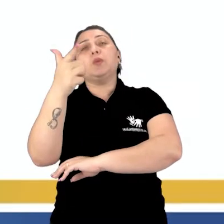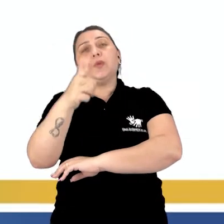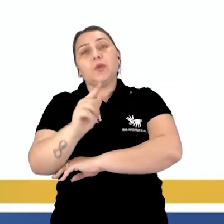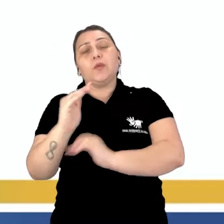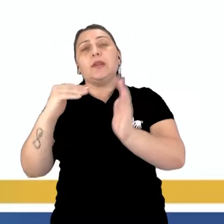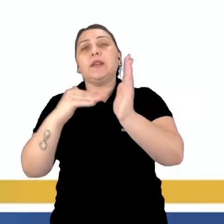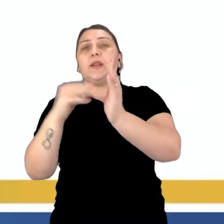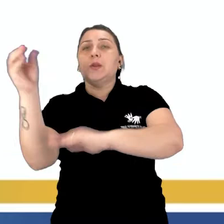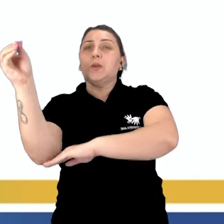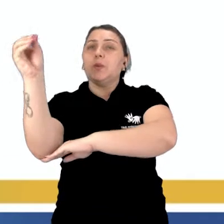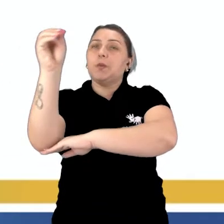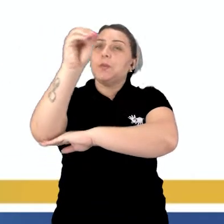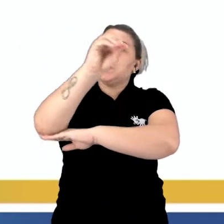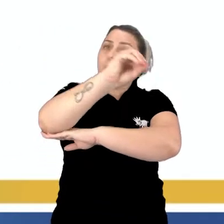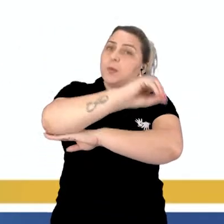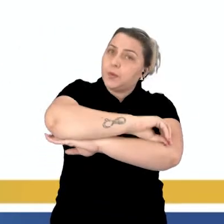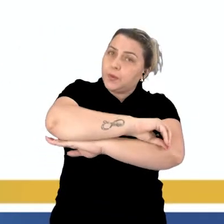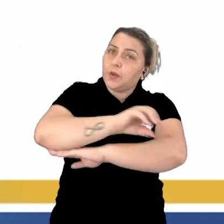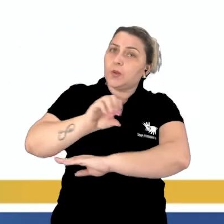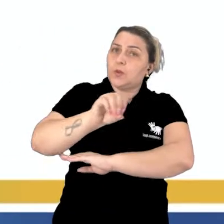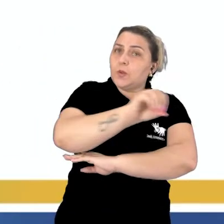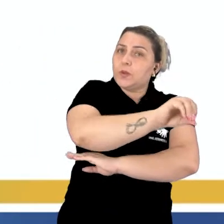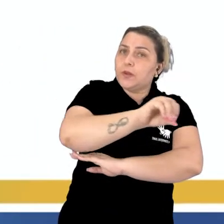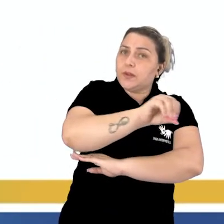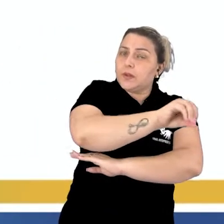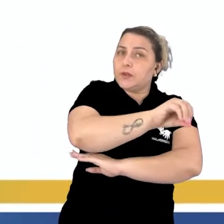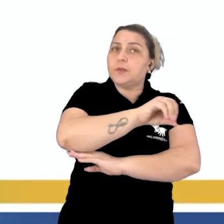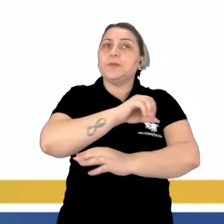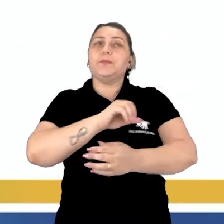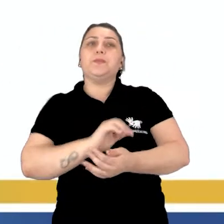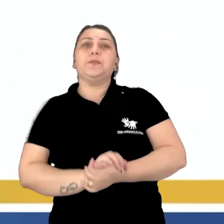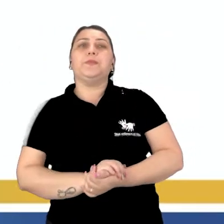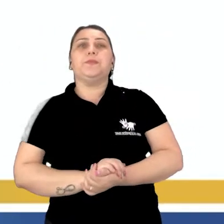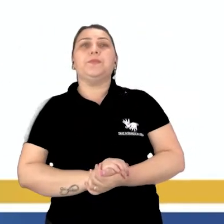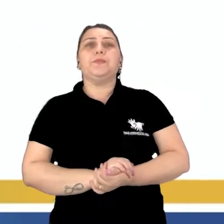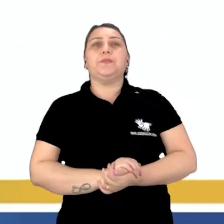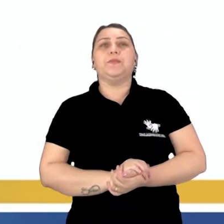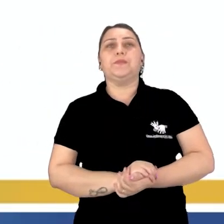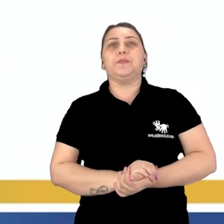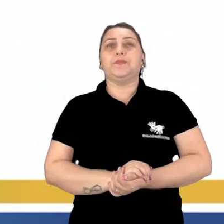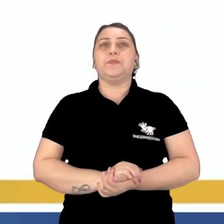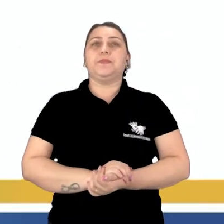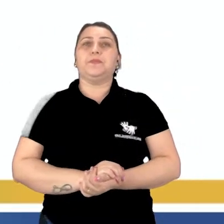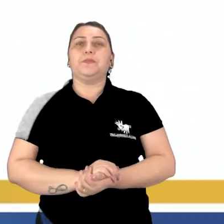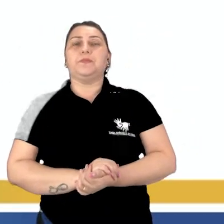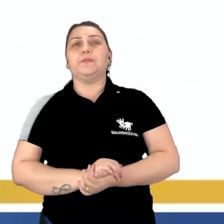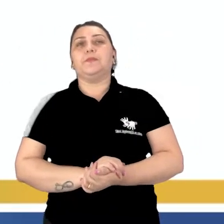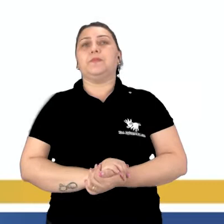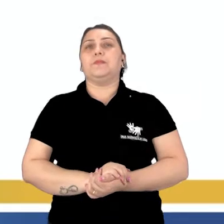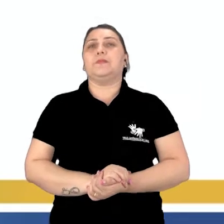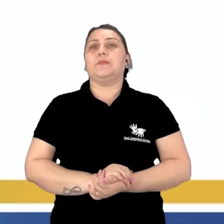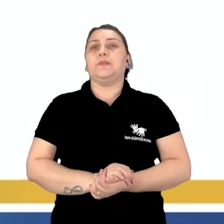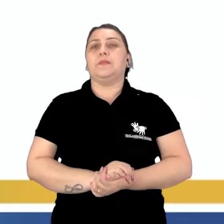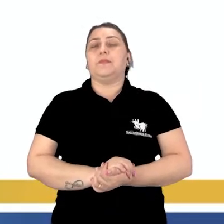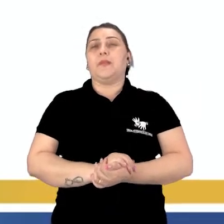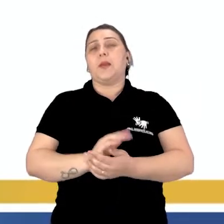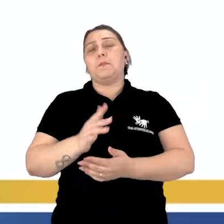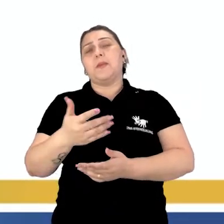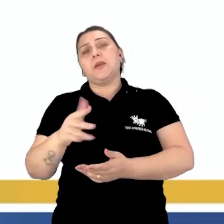até que ele se saia, até que o Sol se ponha, que vai ser quando ele vai estar na direção oeste, quando chega